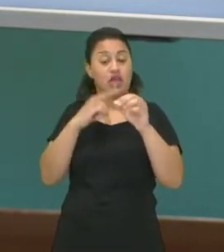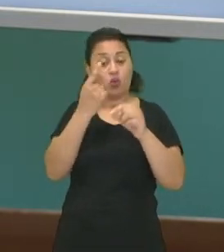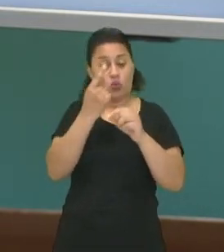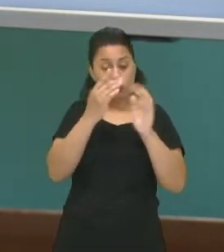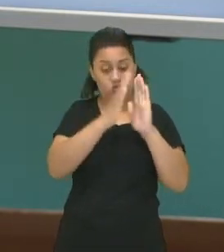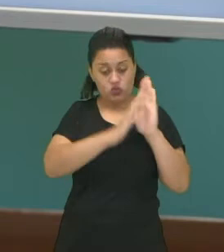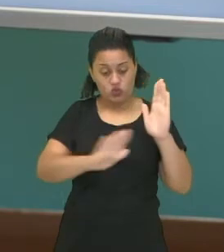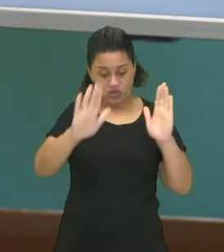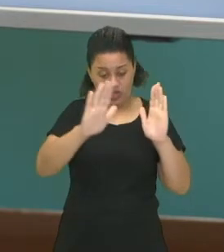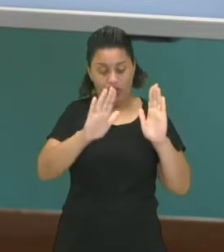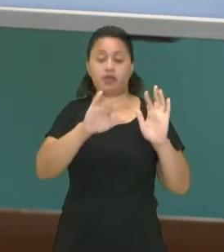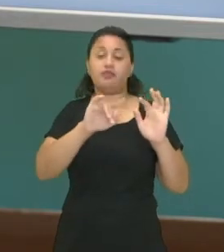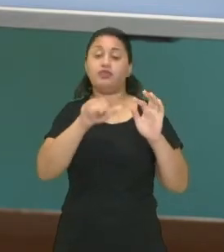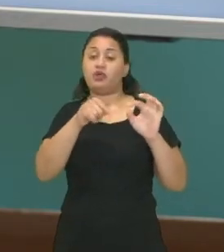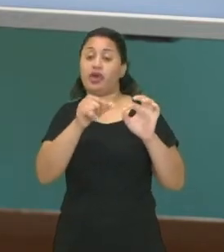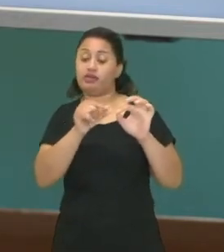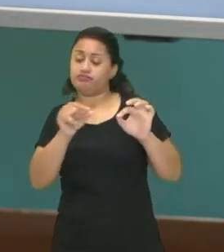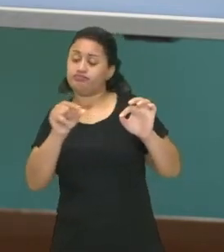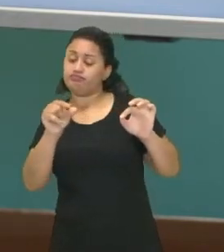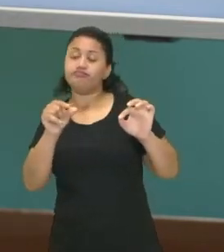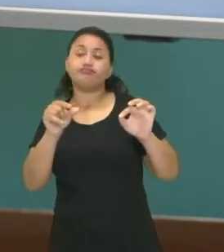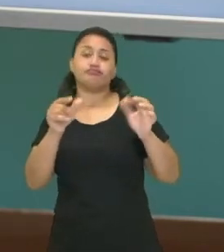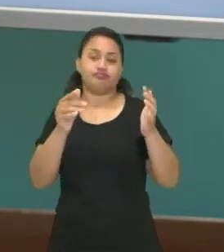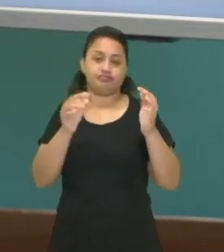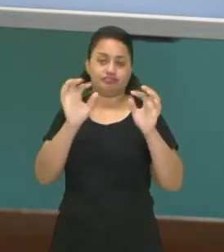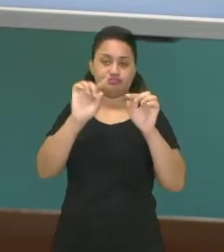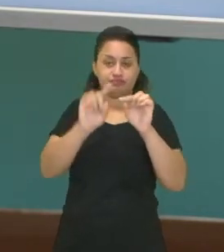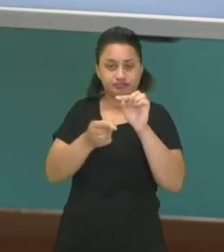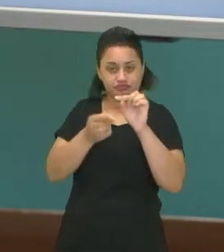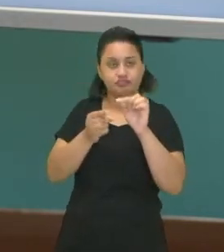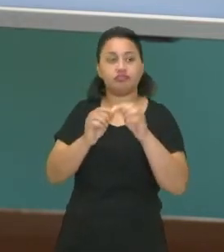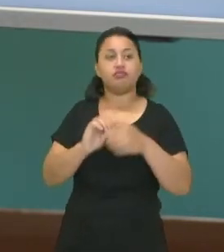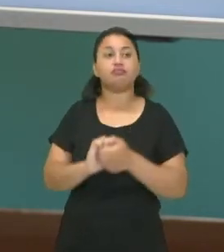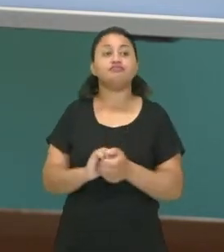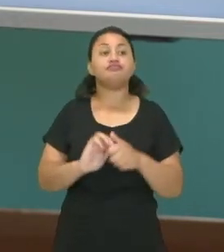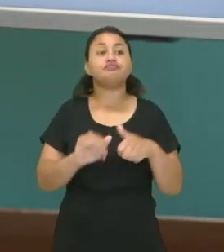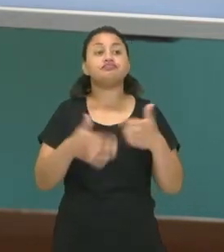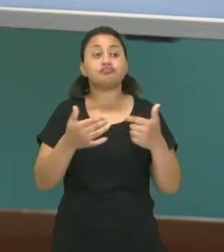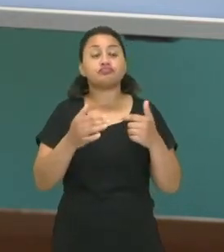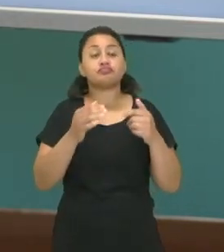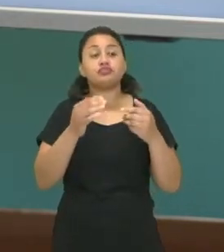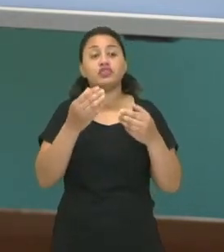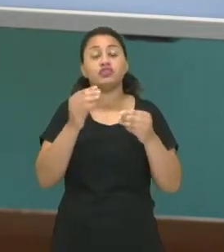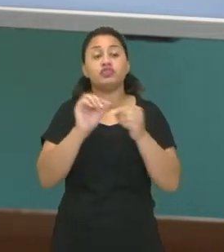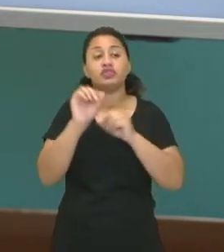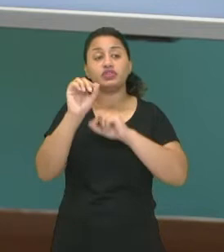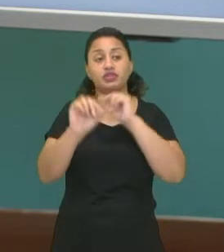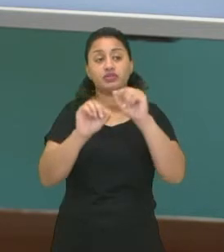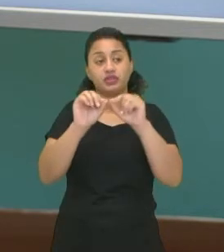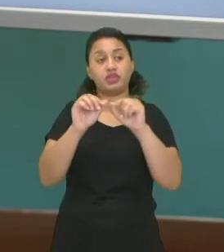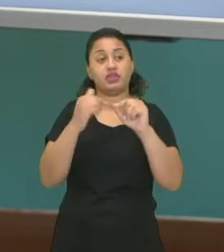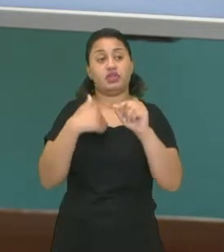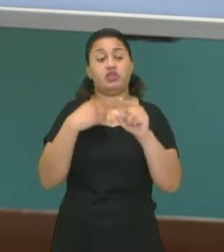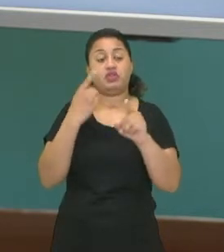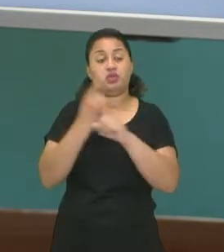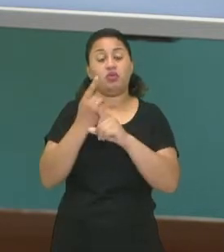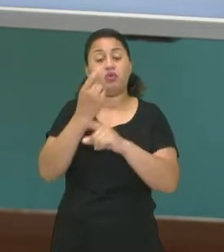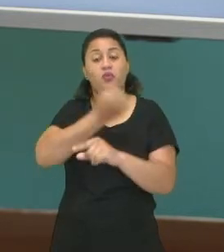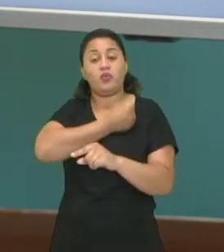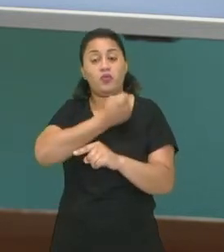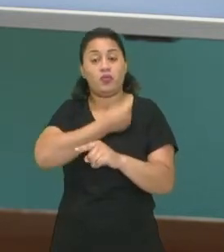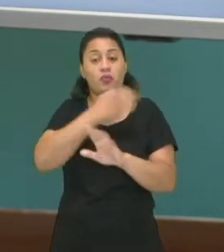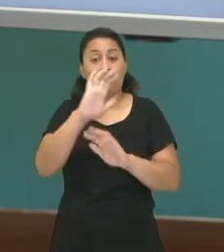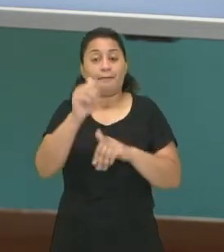inteiro e o resto vai ser decimal, tá bom? Aí ali, ó, o que que a gente vai fazer agora? Então, a gente vai fazer